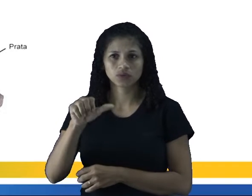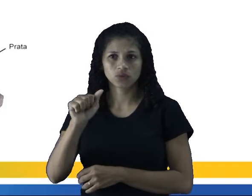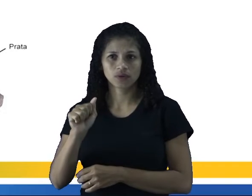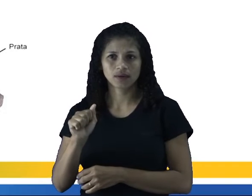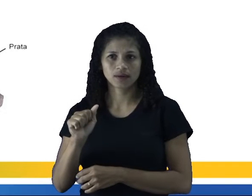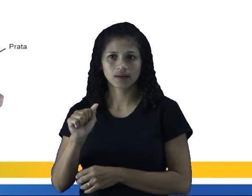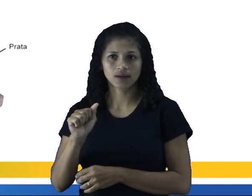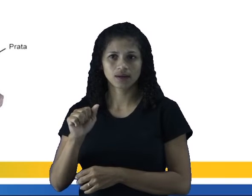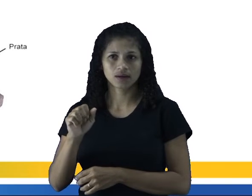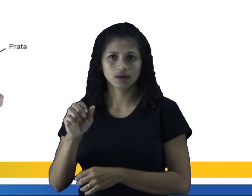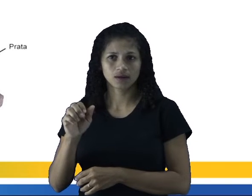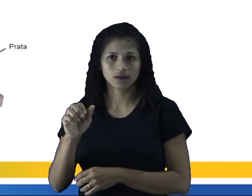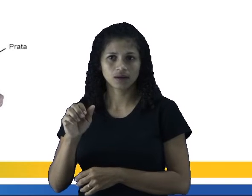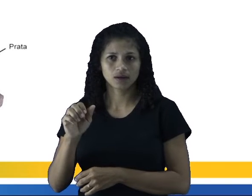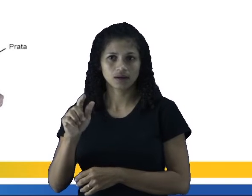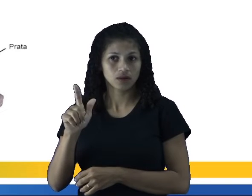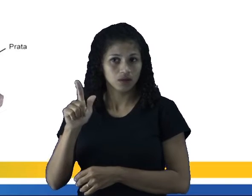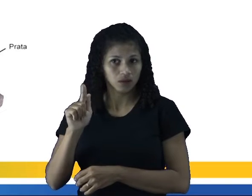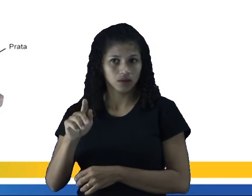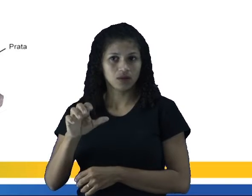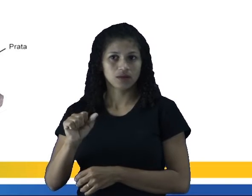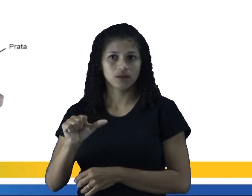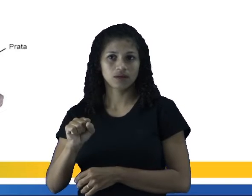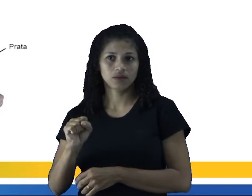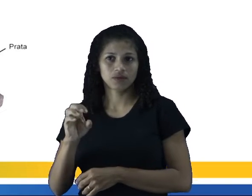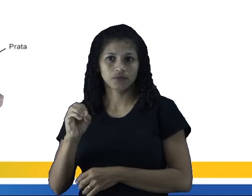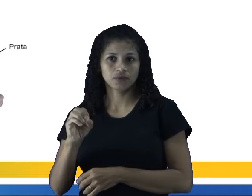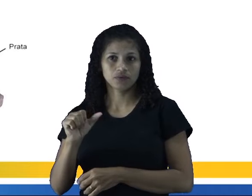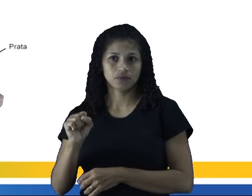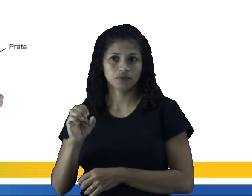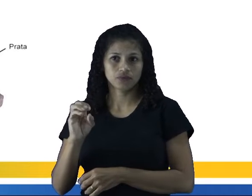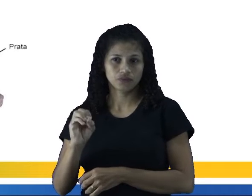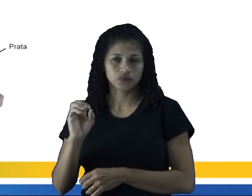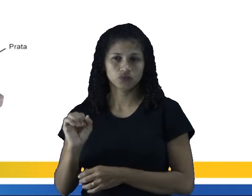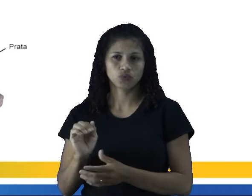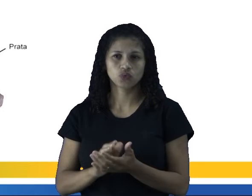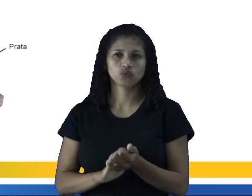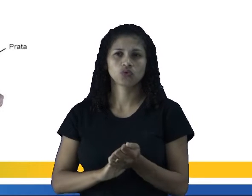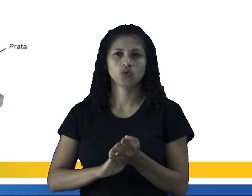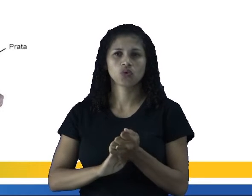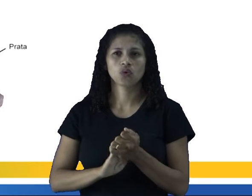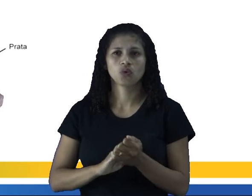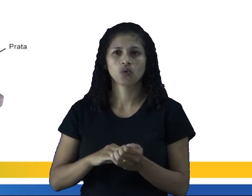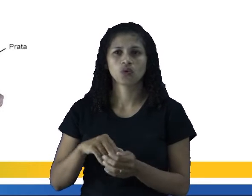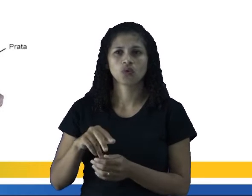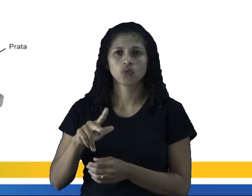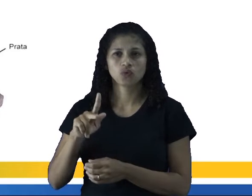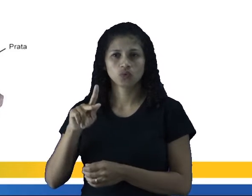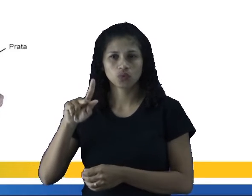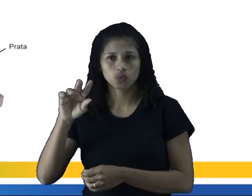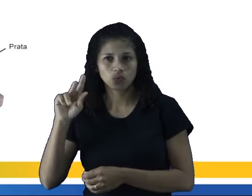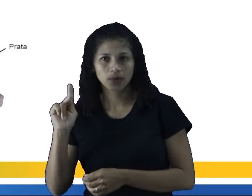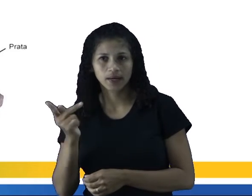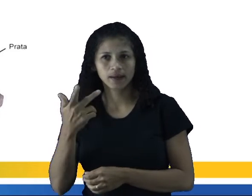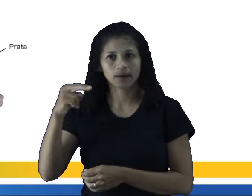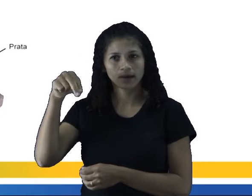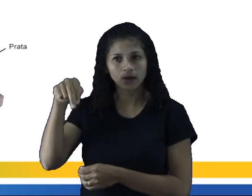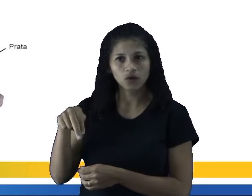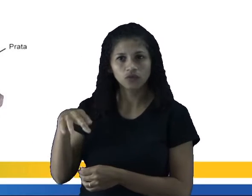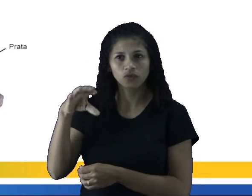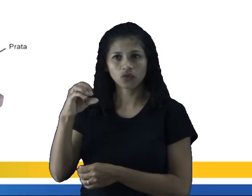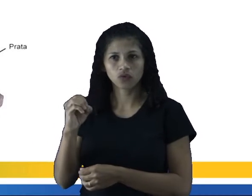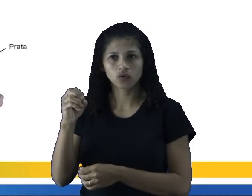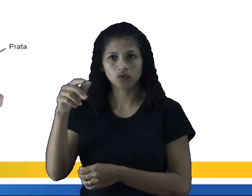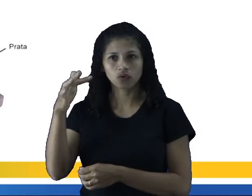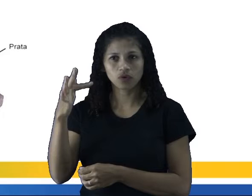o hidrogênio, o nitrogênio, o oxigênio, o flúor, o cloro e os gases nobres. Então, todos eles estão